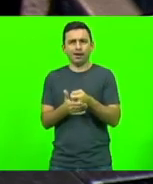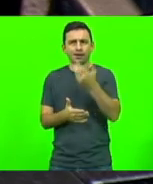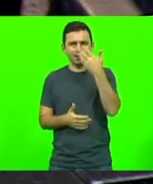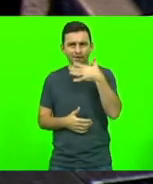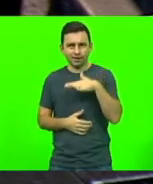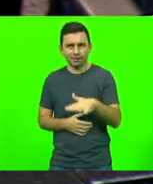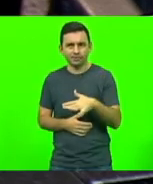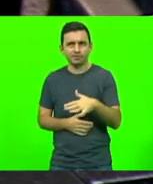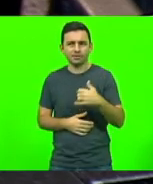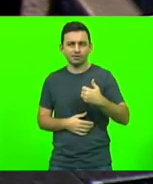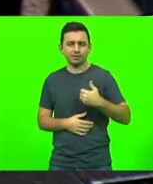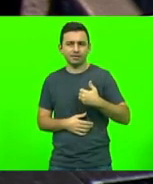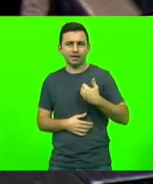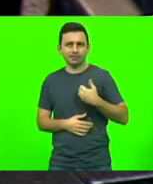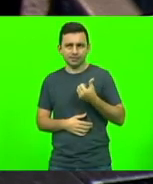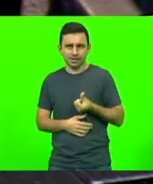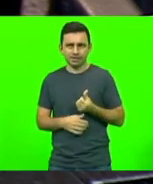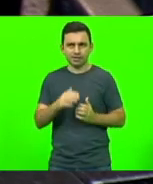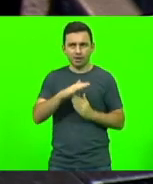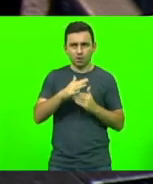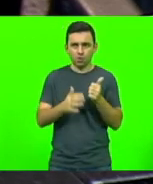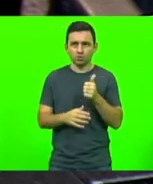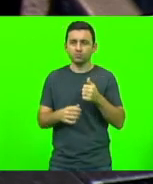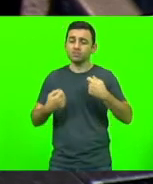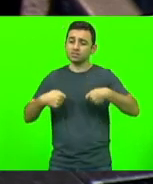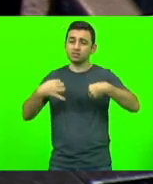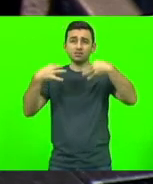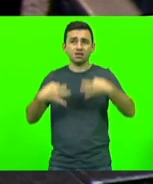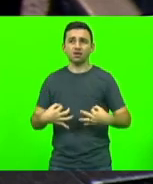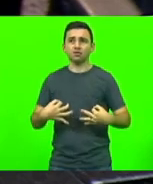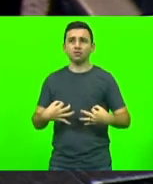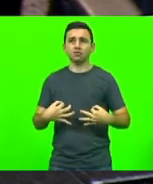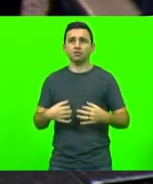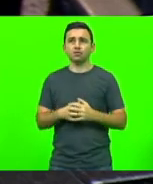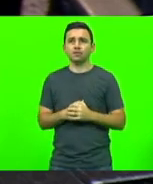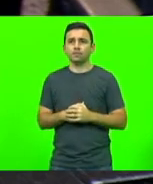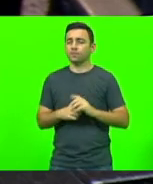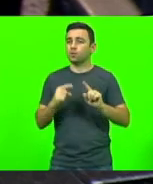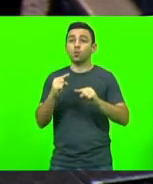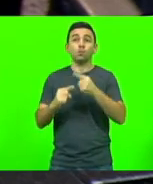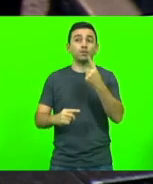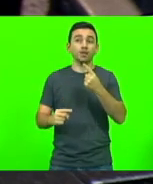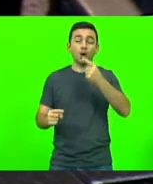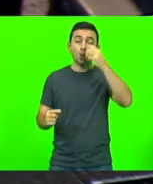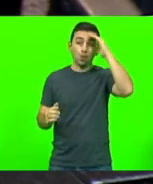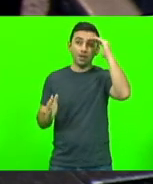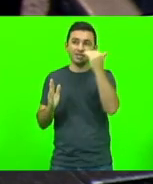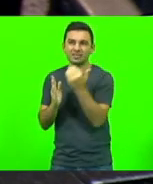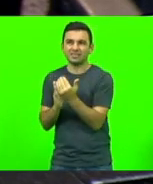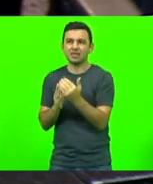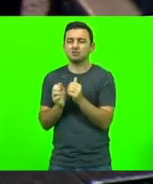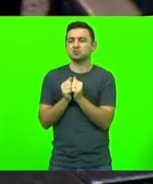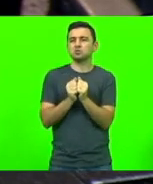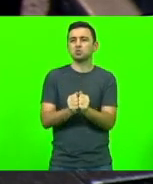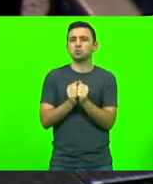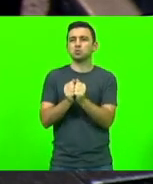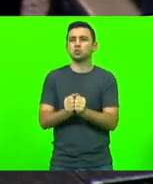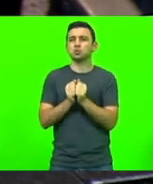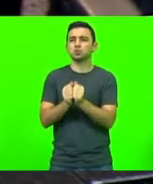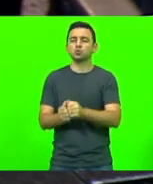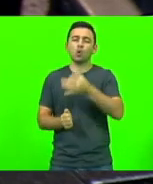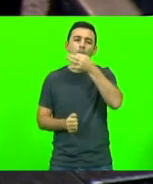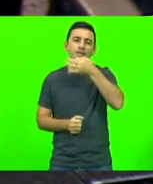anos a usarem máscaras, não. Mas fazer o correto e liderar não é obedecer ir na maré, seguir o fluxo da